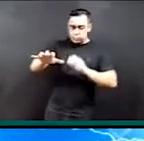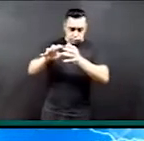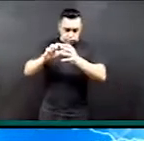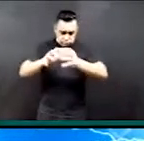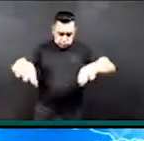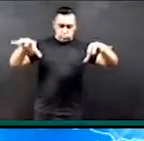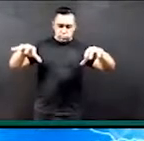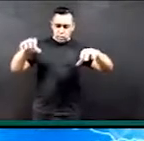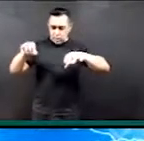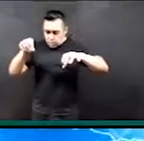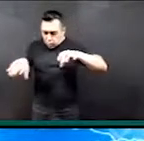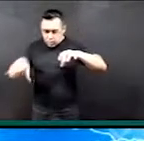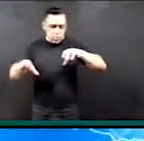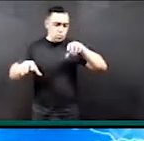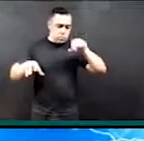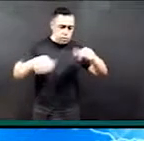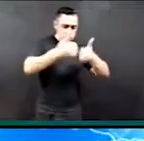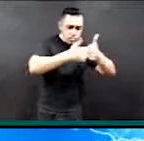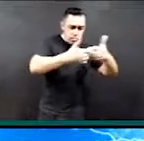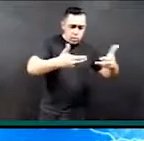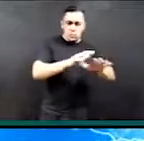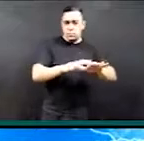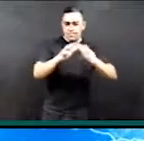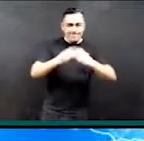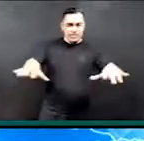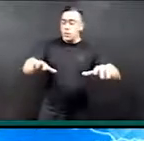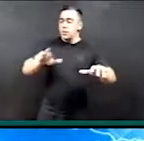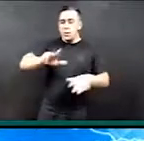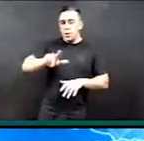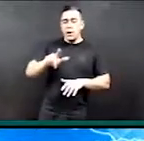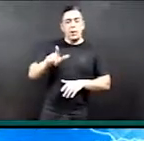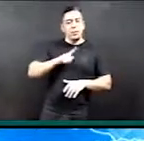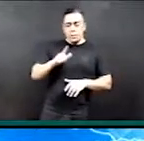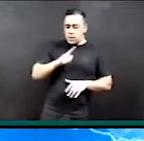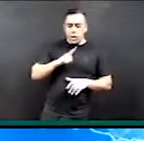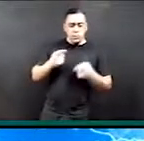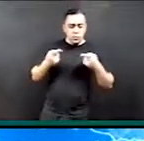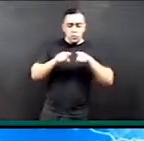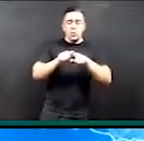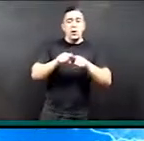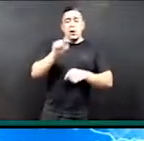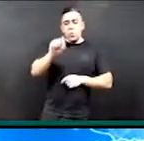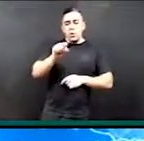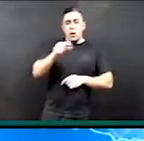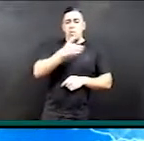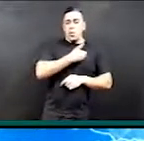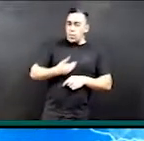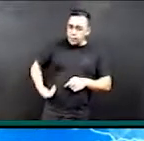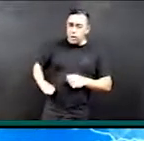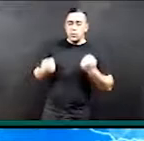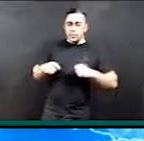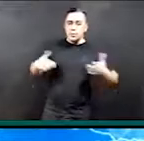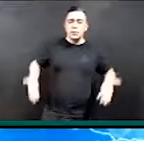acho um erro grave. É, depende muito, né? Isso é uma coisa muito mais do governo, não